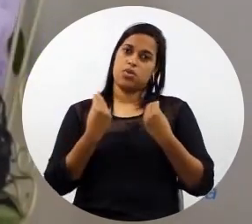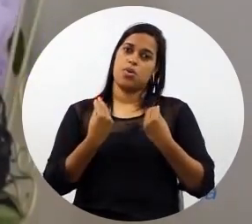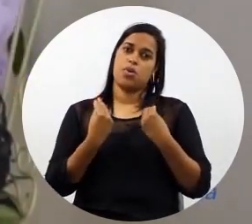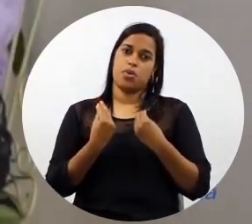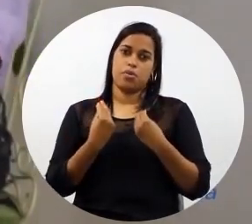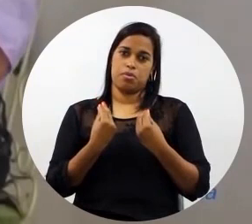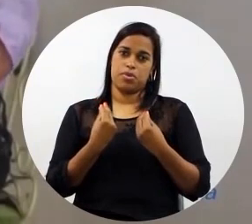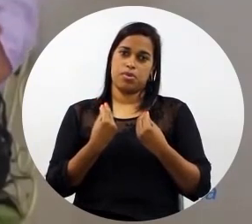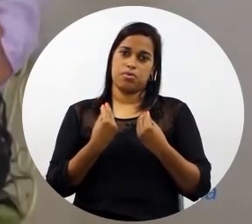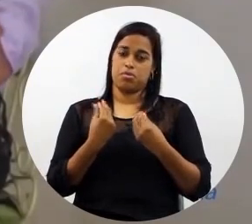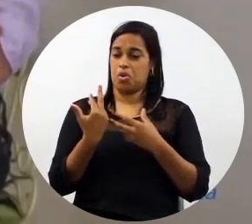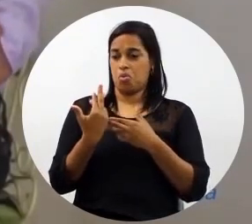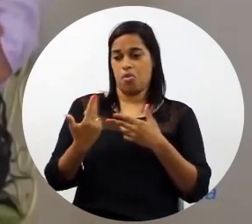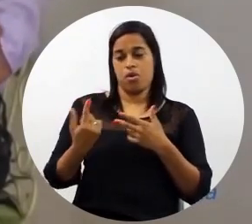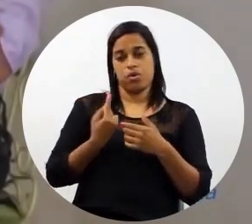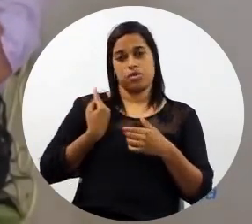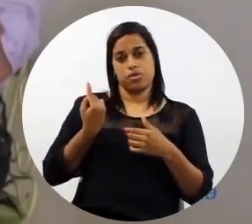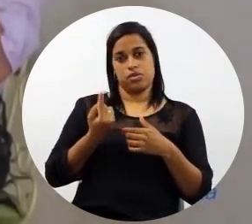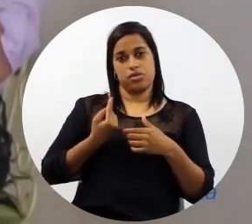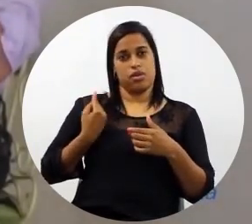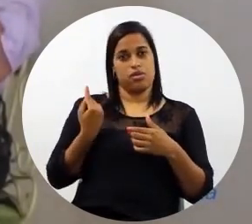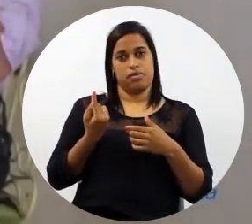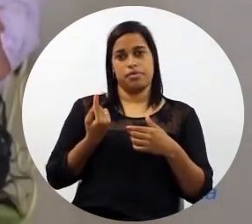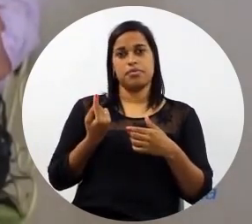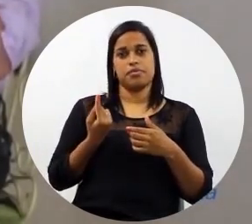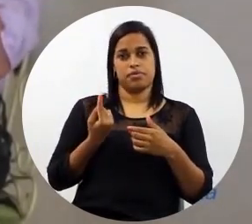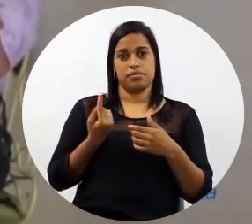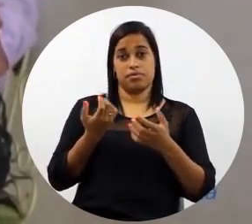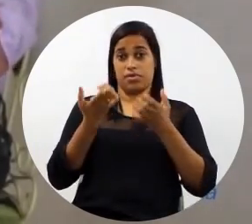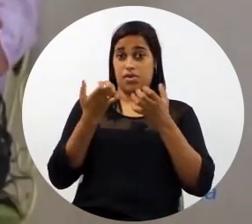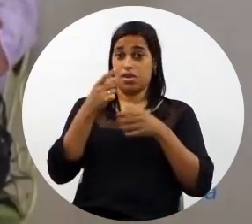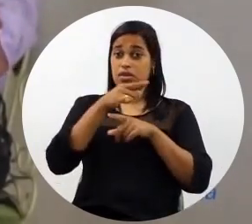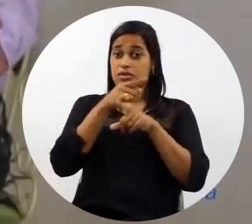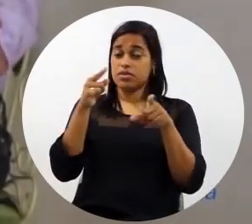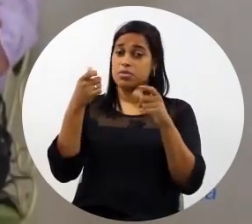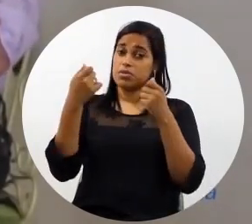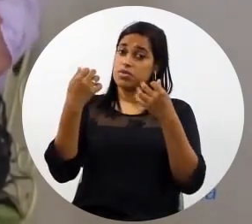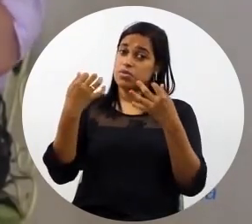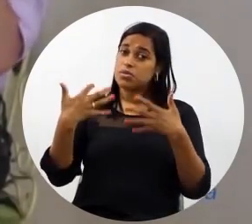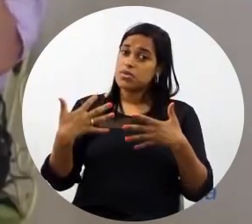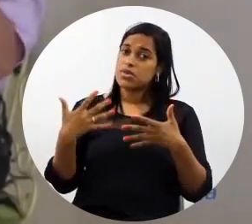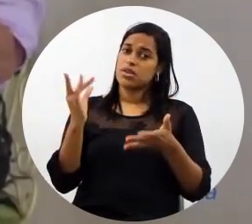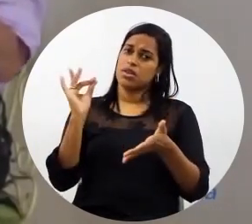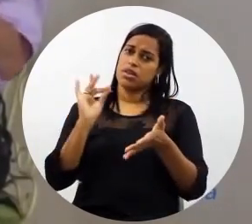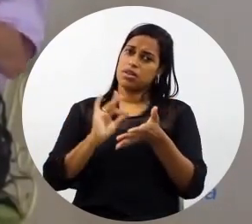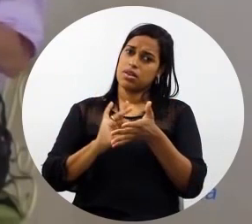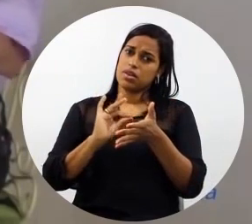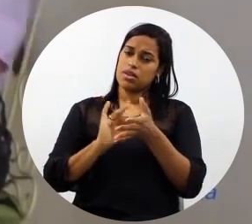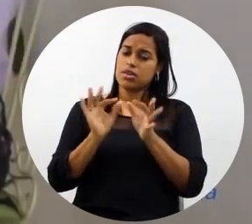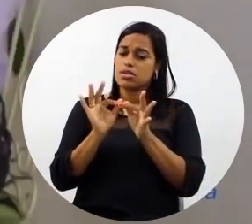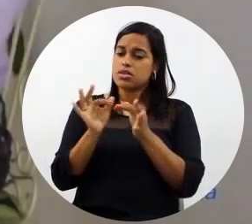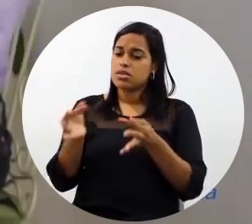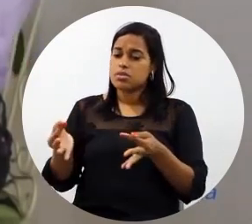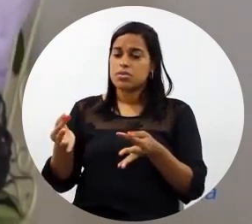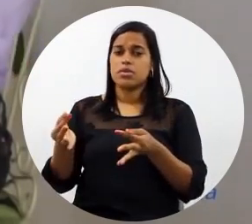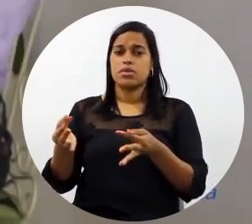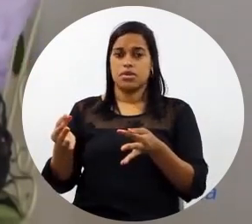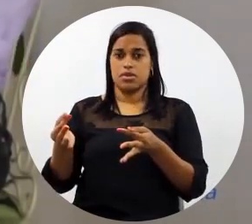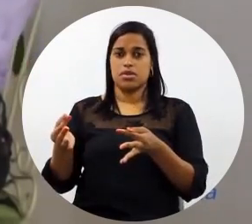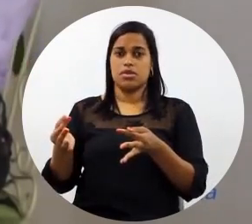fosse uma coisa só. E aí eu queria que você pudesse dizer de uma forma mais simples,